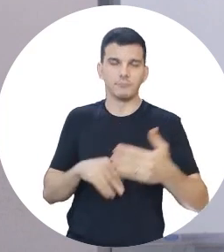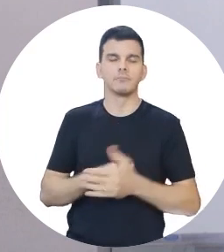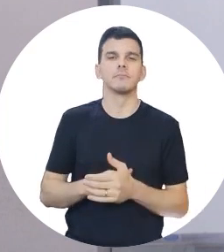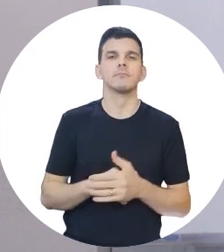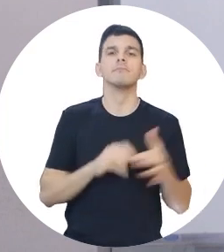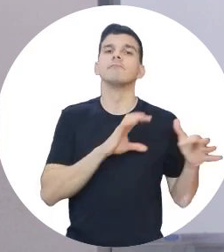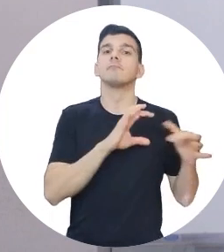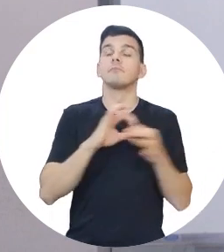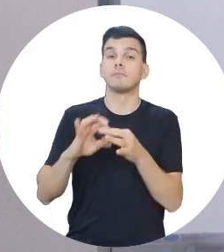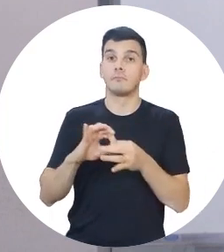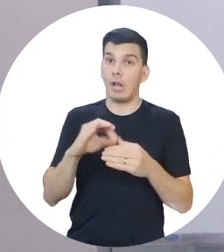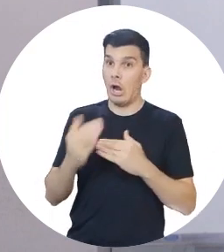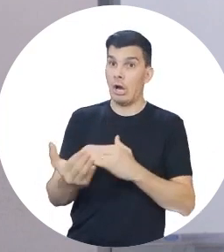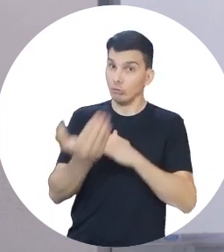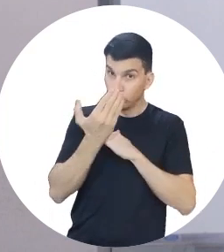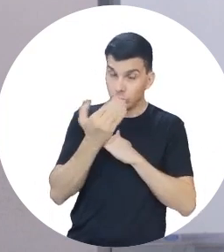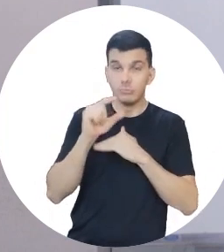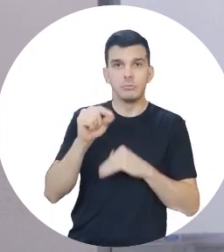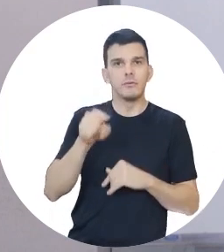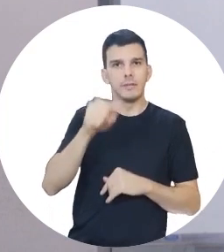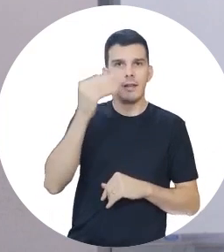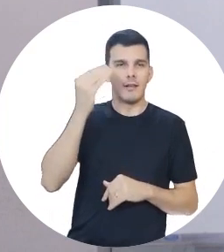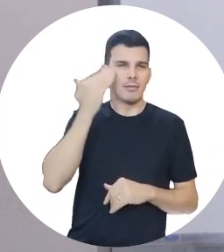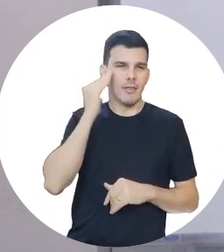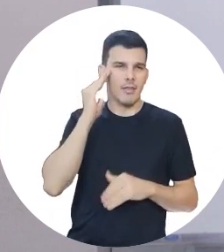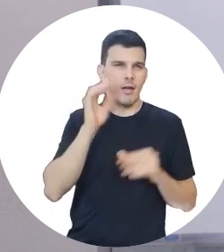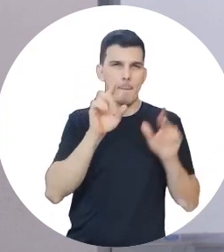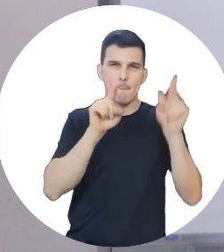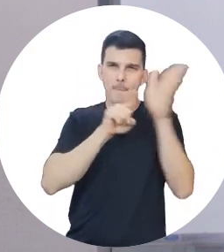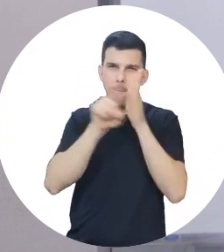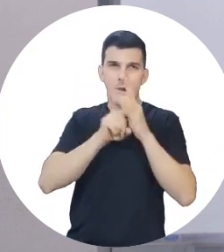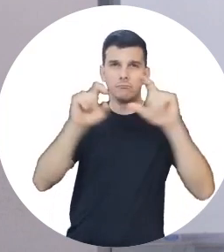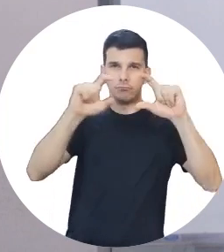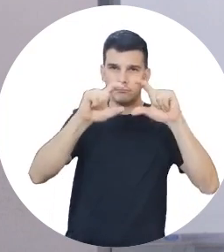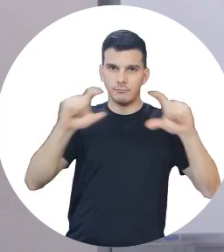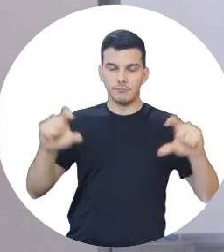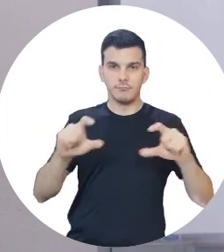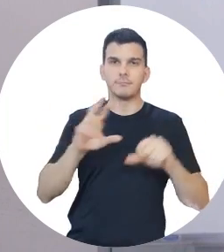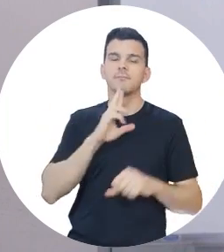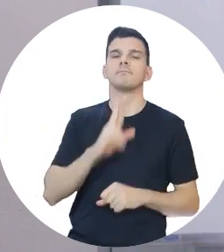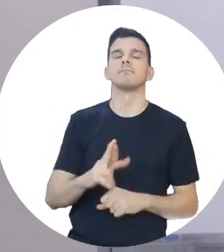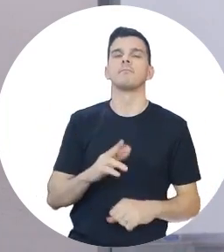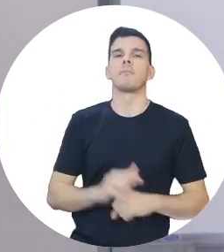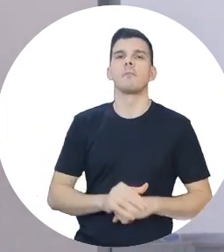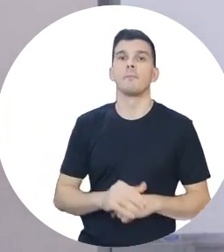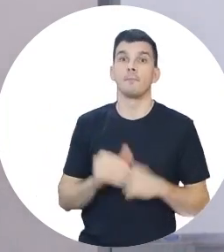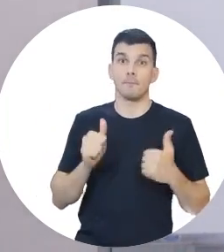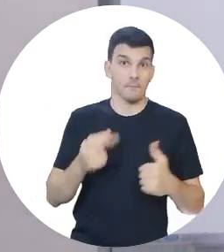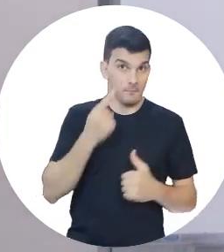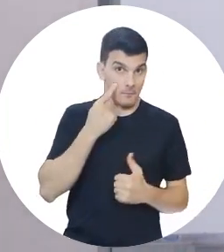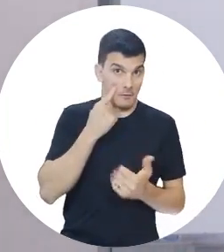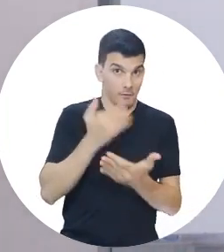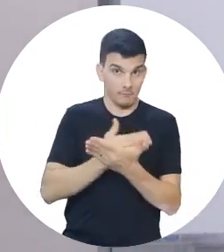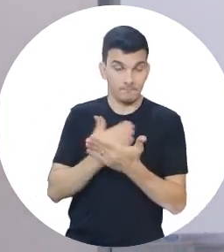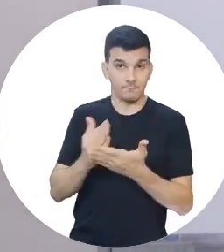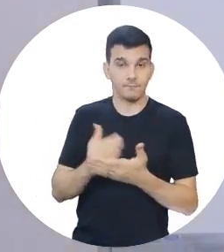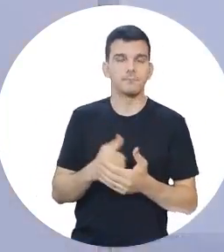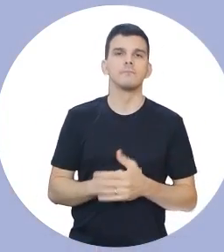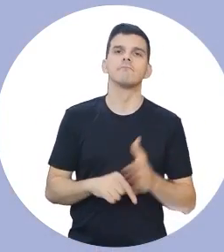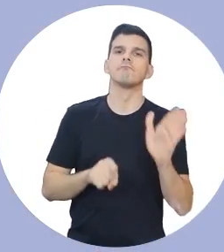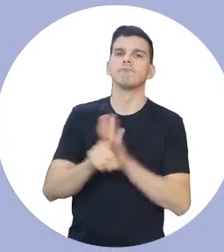texto. Essa contextualização ajuda muito a você interpretar o enunciado e me dar uma determinada resposta. Então